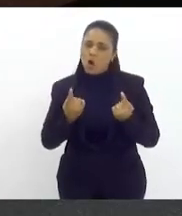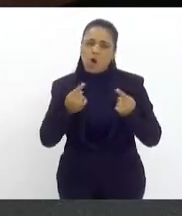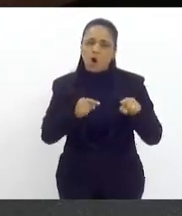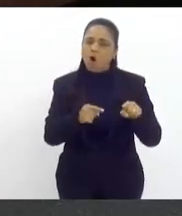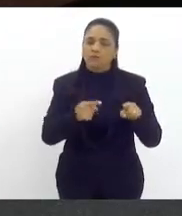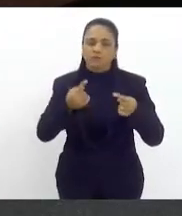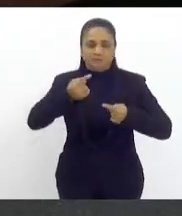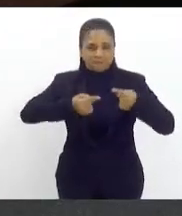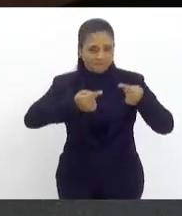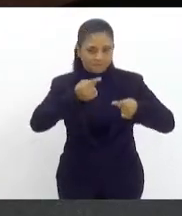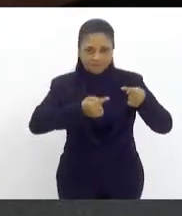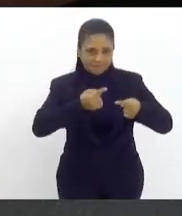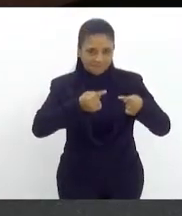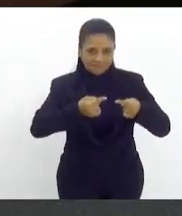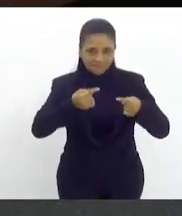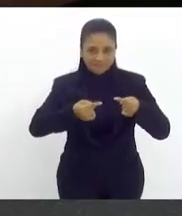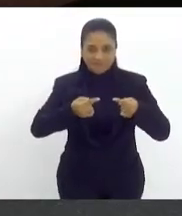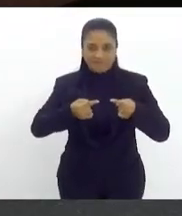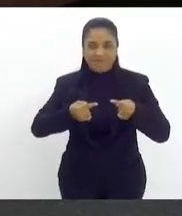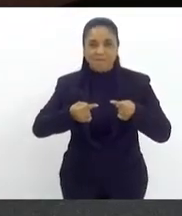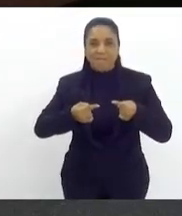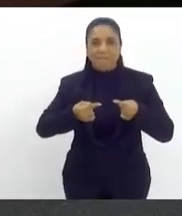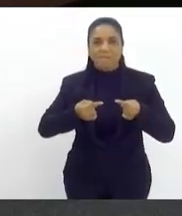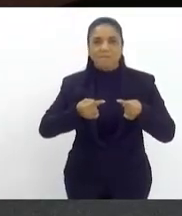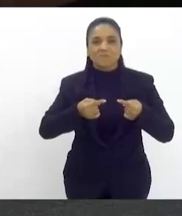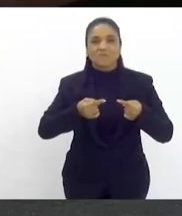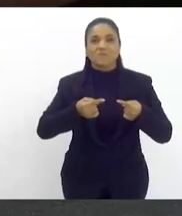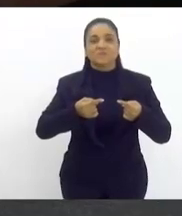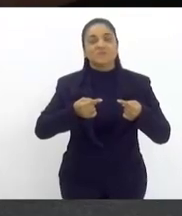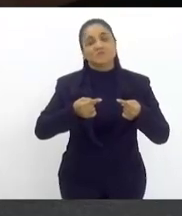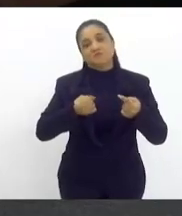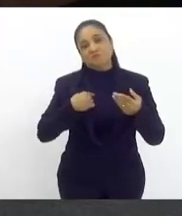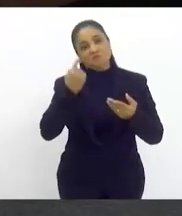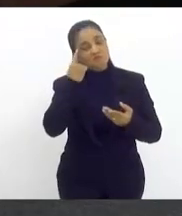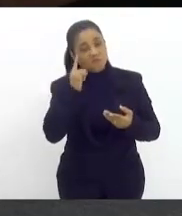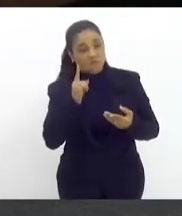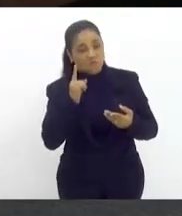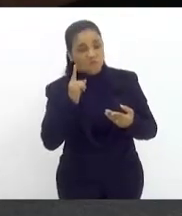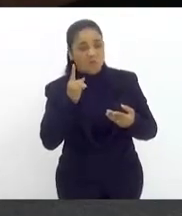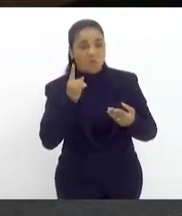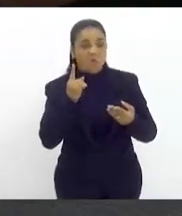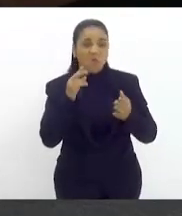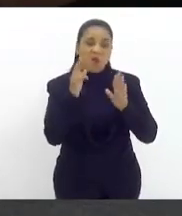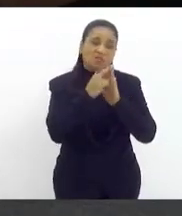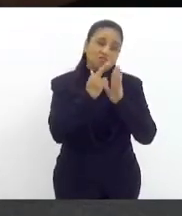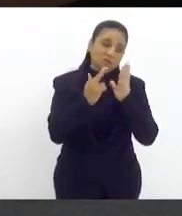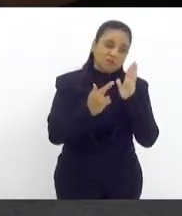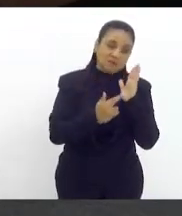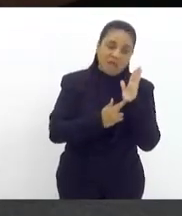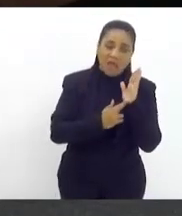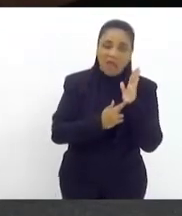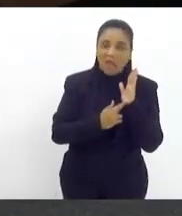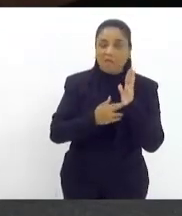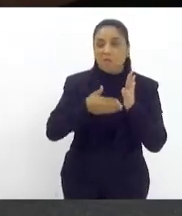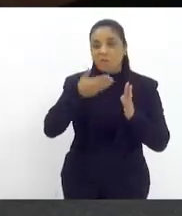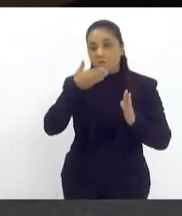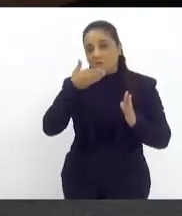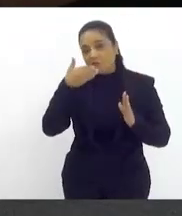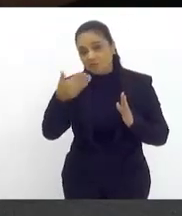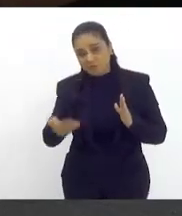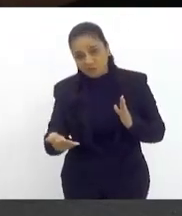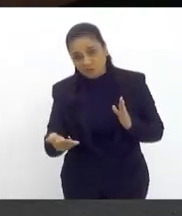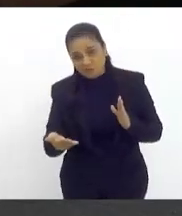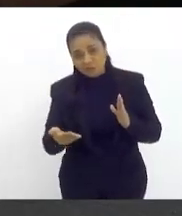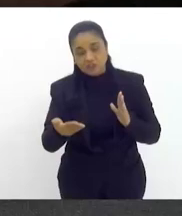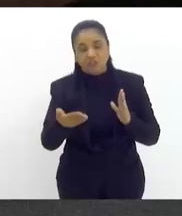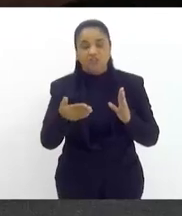mas eu quero não sei se vou quebrar o protocolo ou o regimento interno pedir a senhora